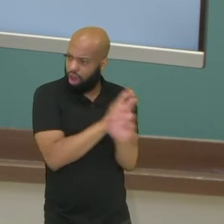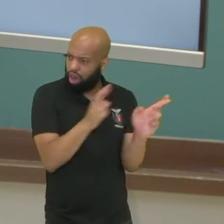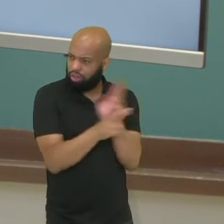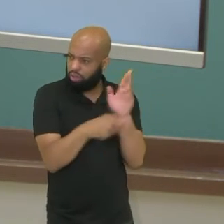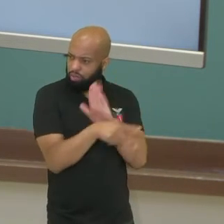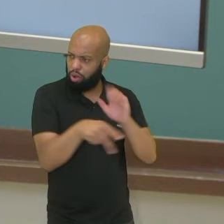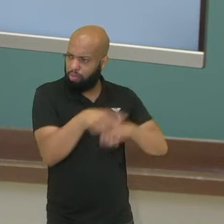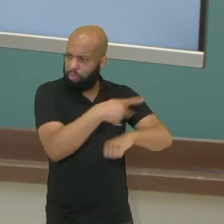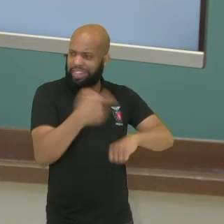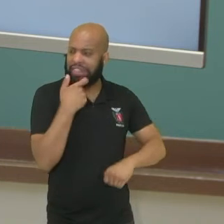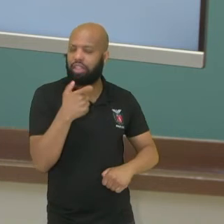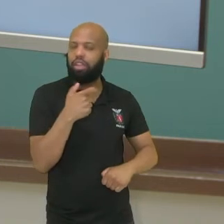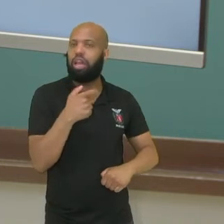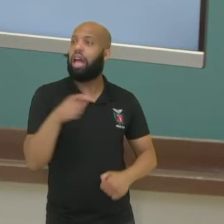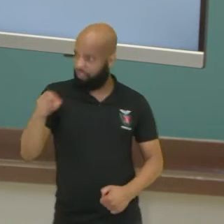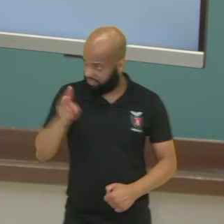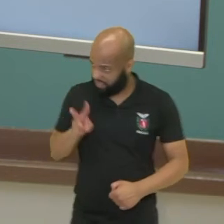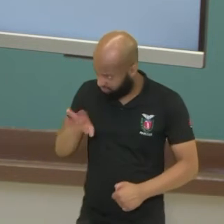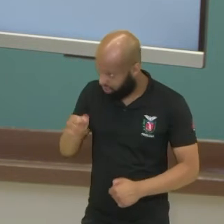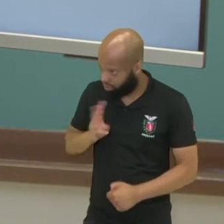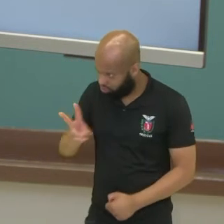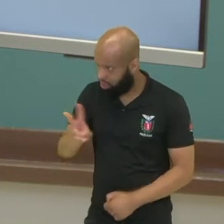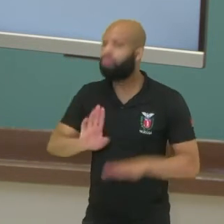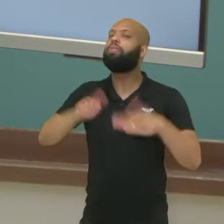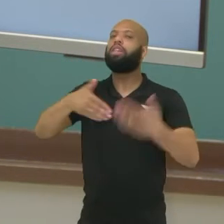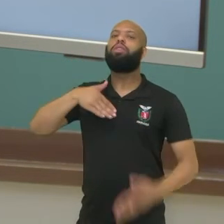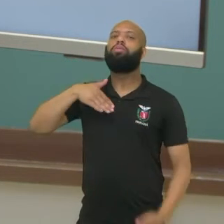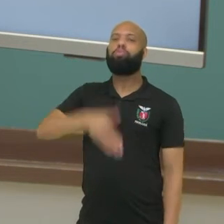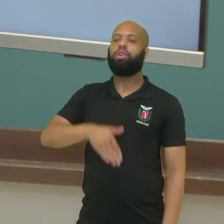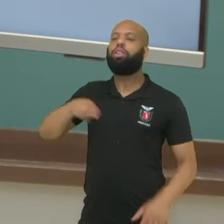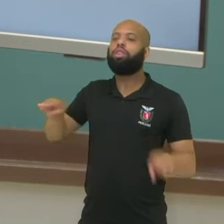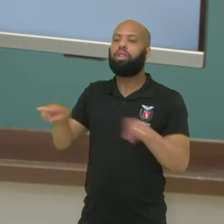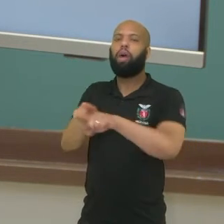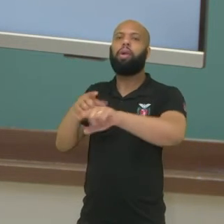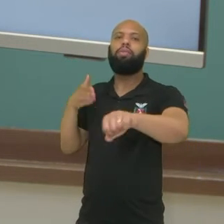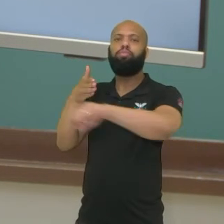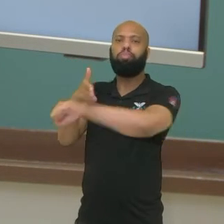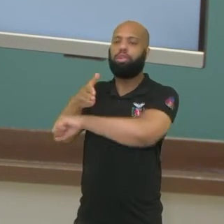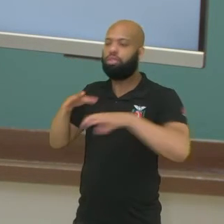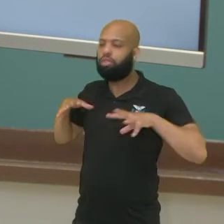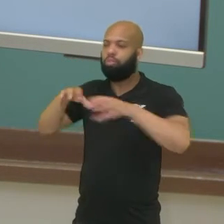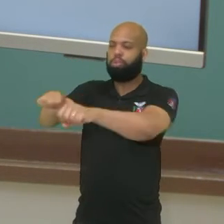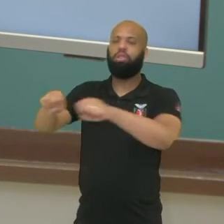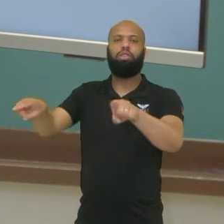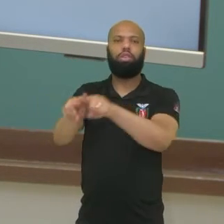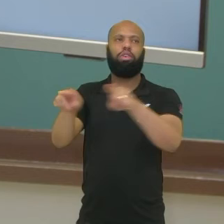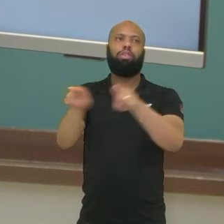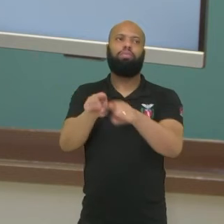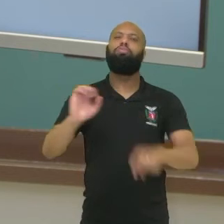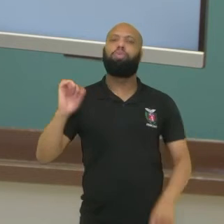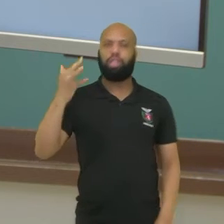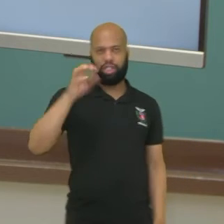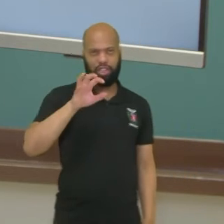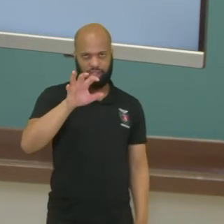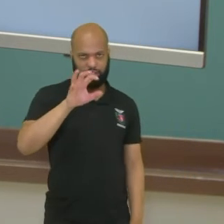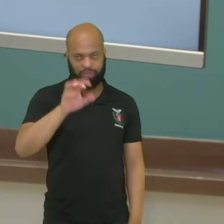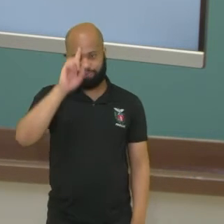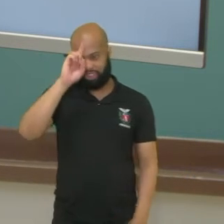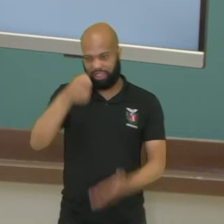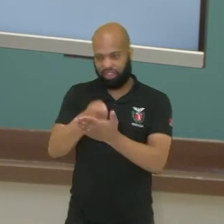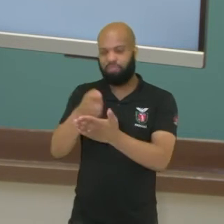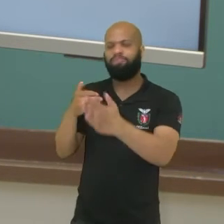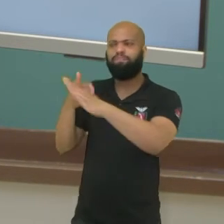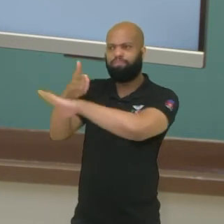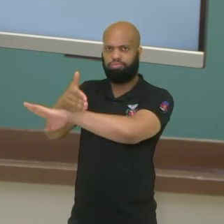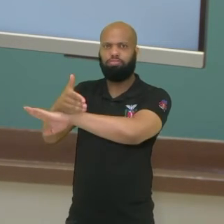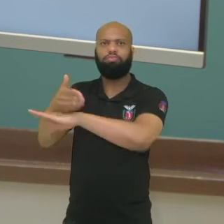comerciais com a Inglaterra impostas pela França napoleônica, a França de Napoleão Bonaparte decide então invadir